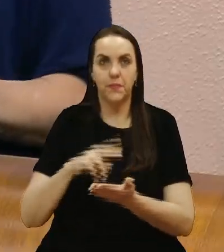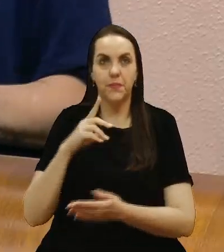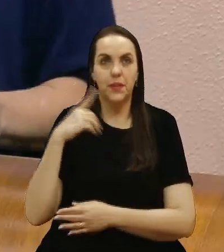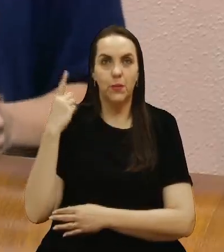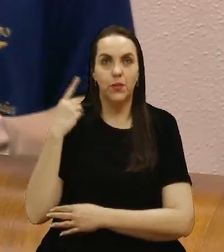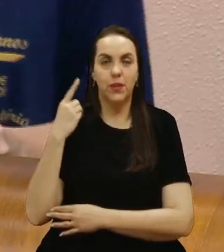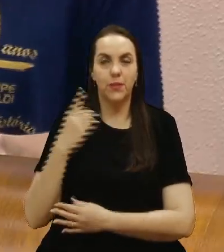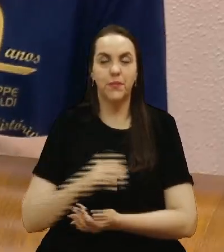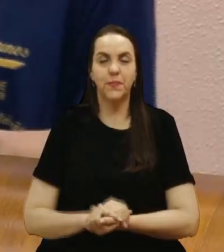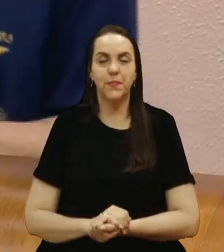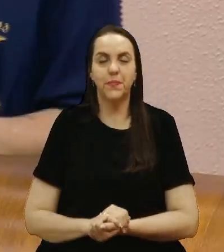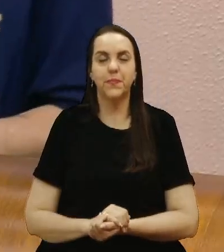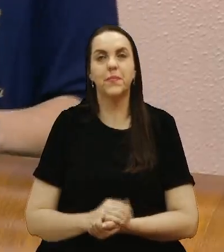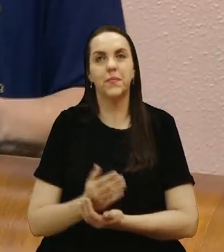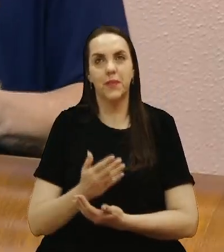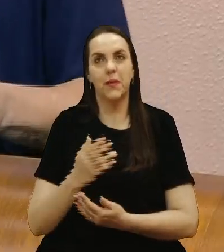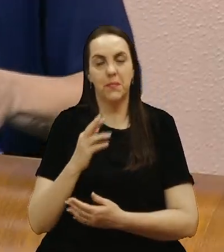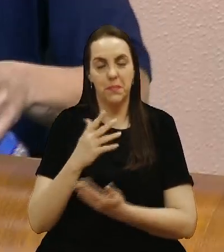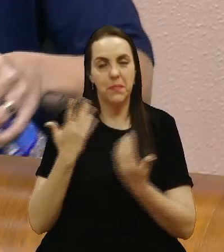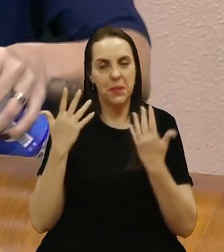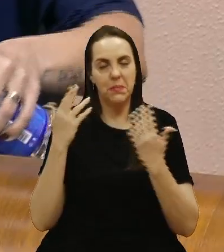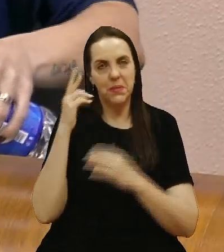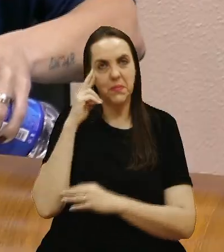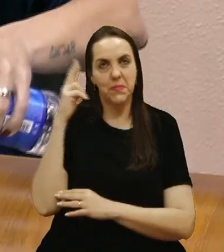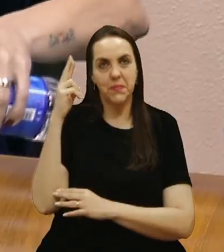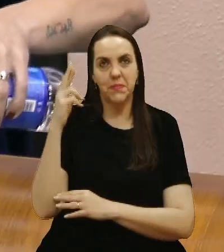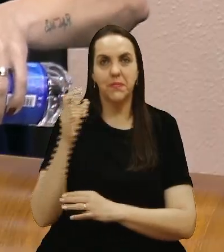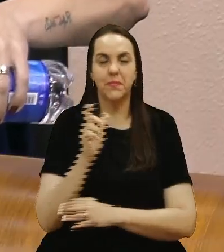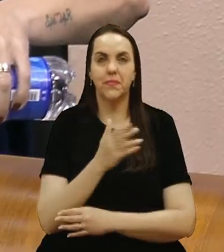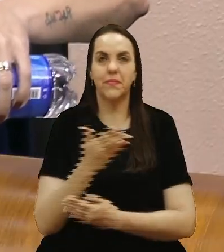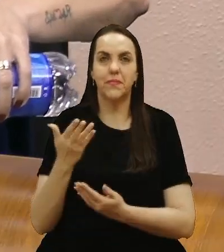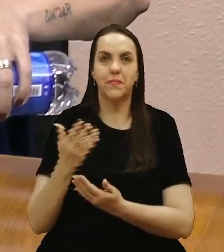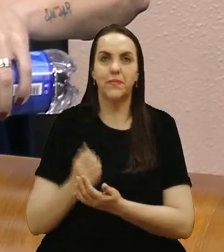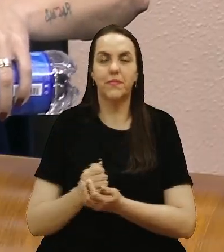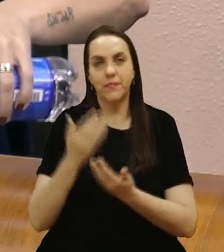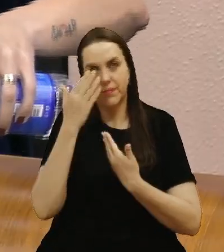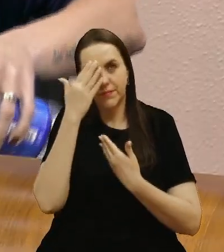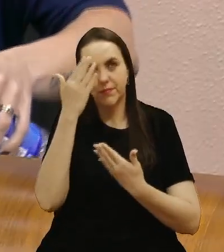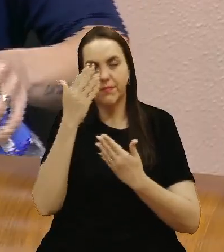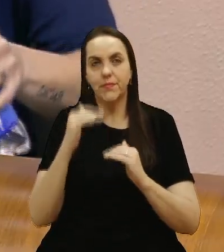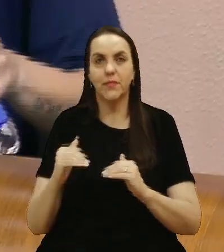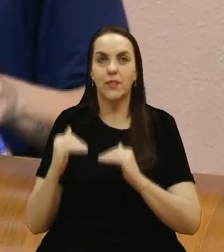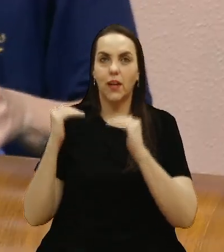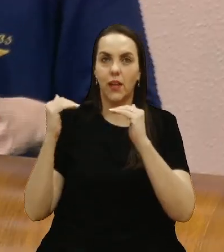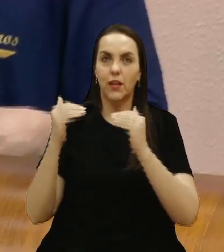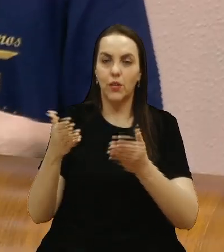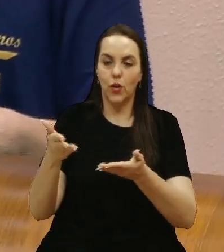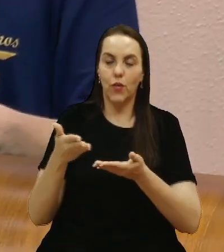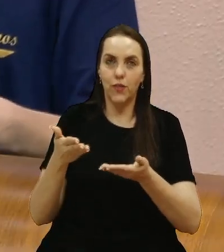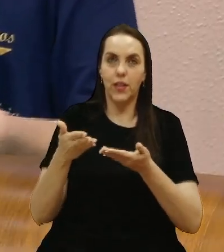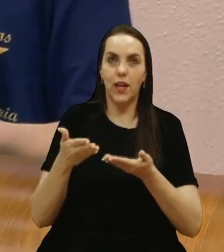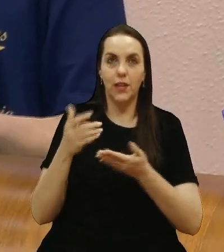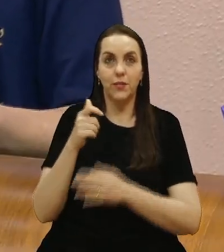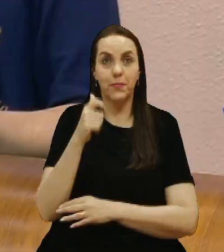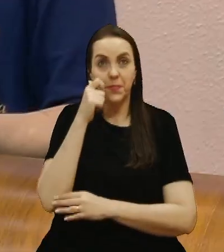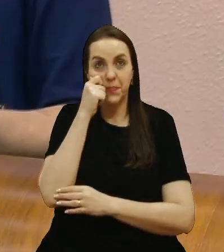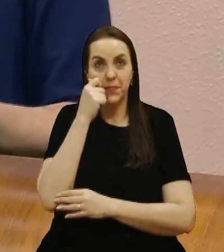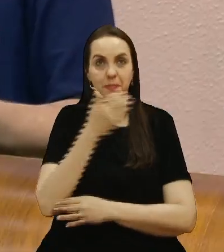pelas palavras. Agradeço às autoridades e convidados e todos que nos prestigiaram nesta